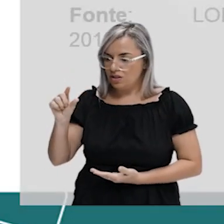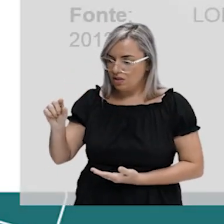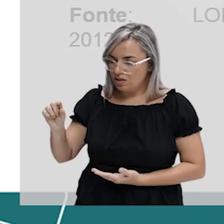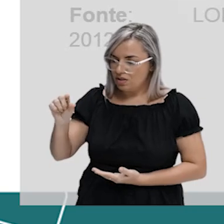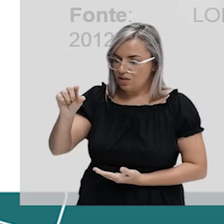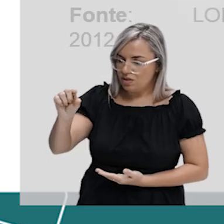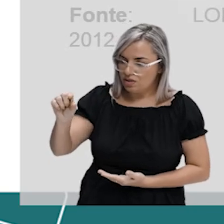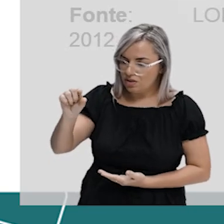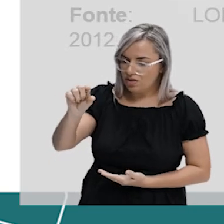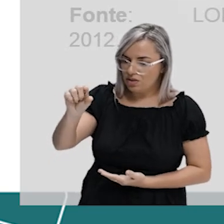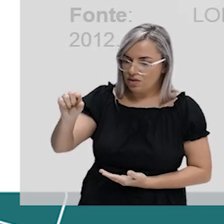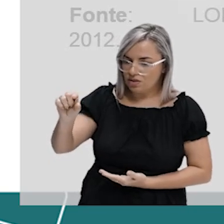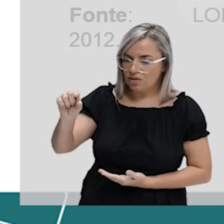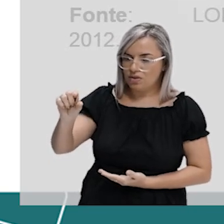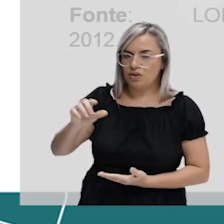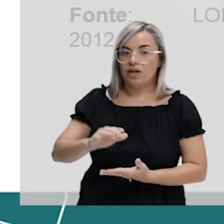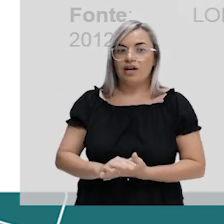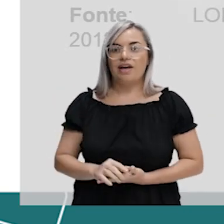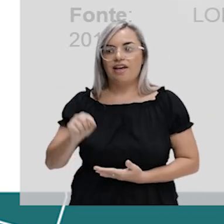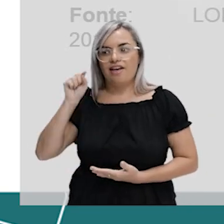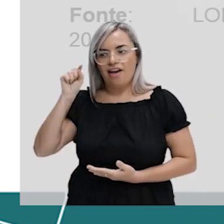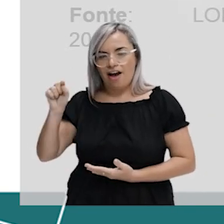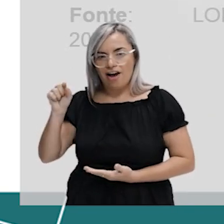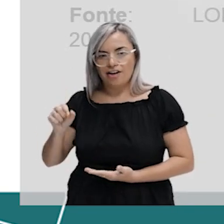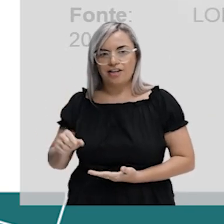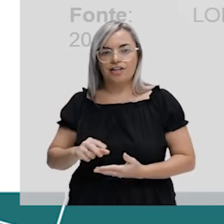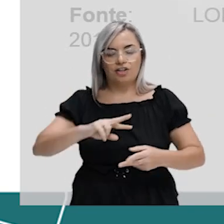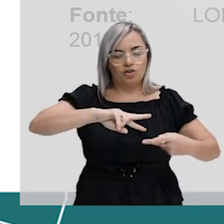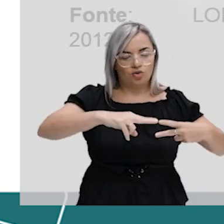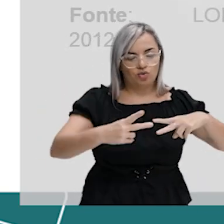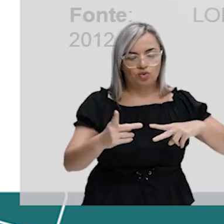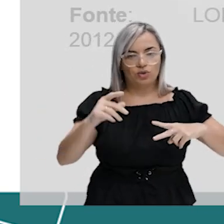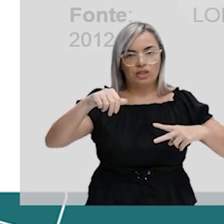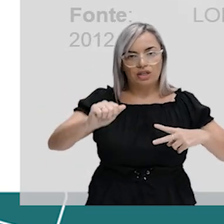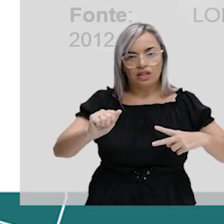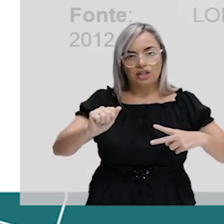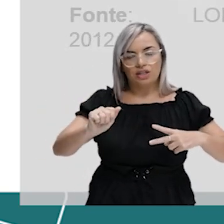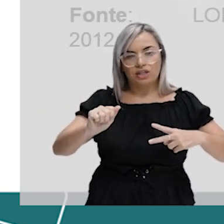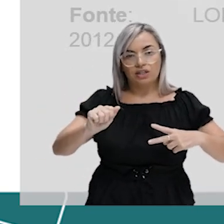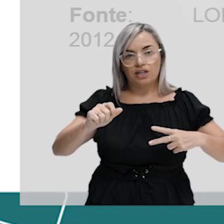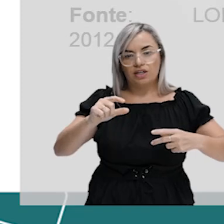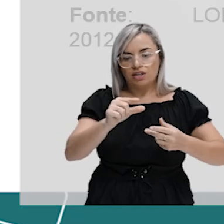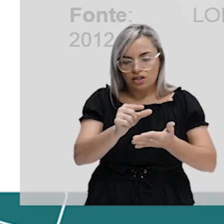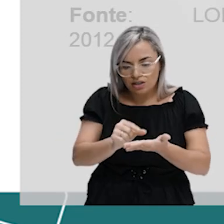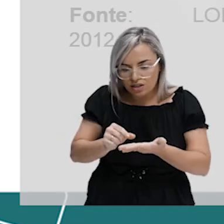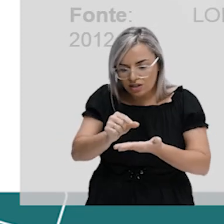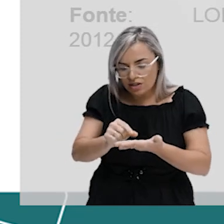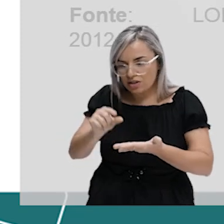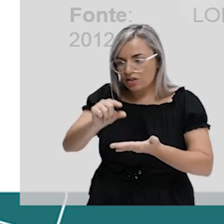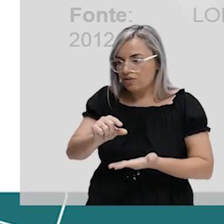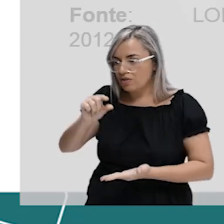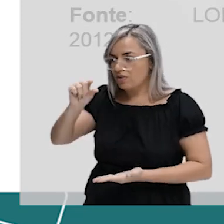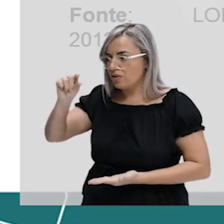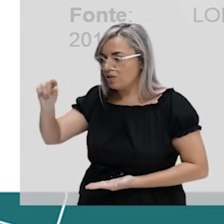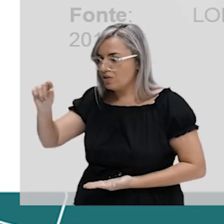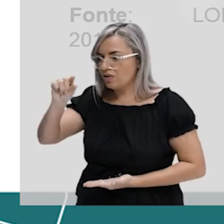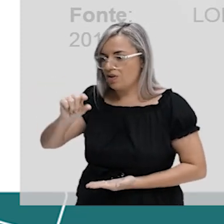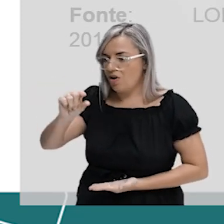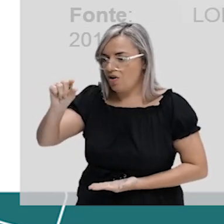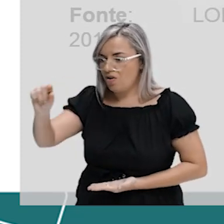vou colocar as minhas amostras de DNA, que estão totalmente cortadas, né, pelas enzimas de